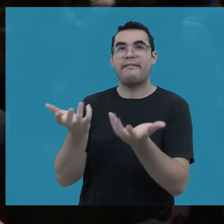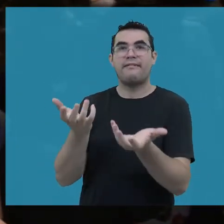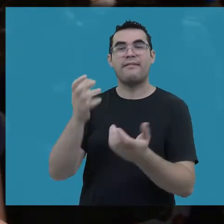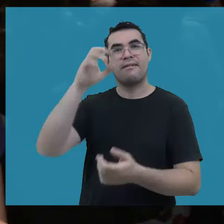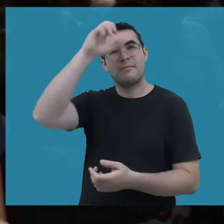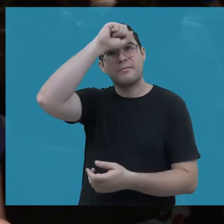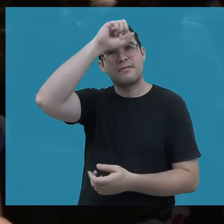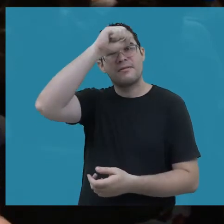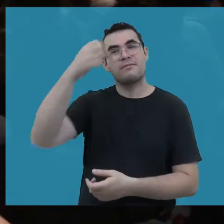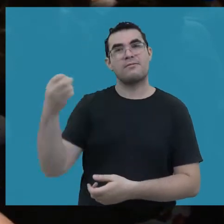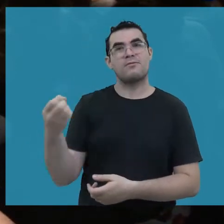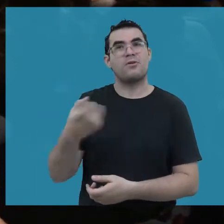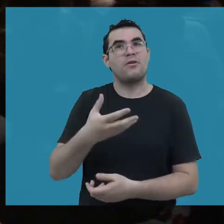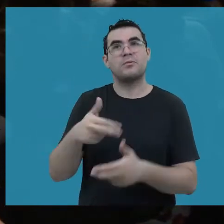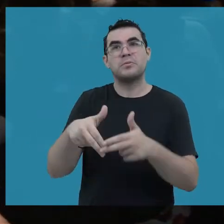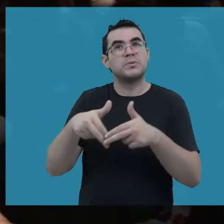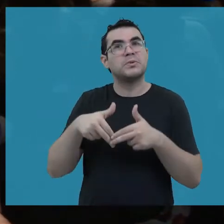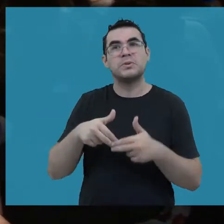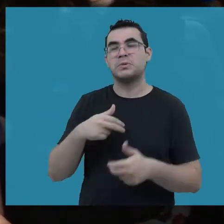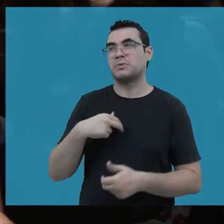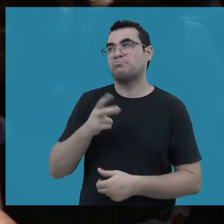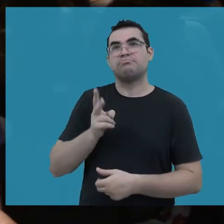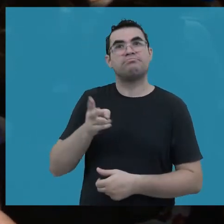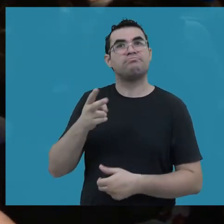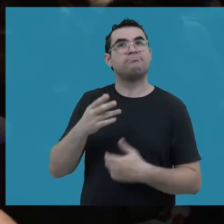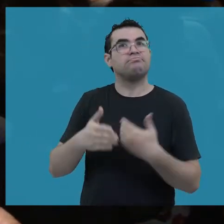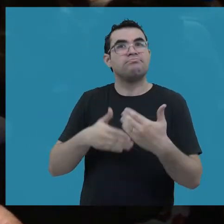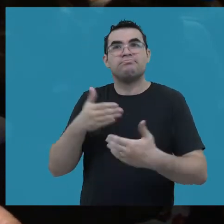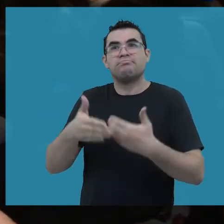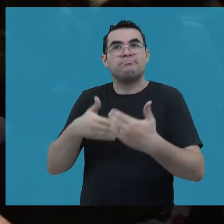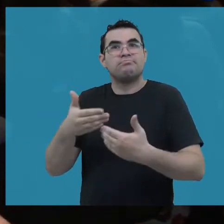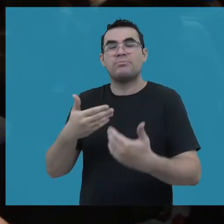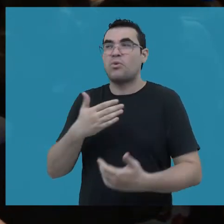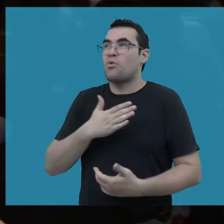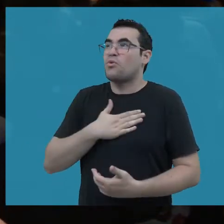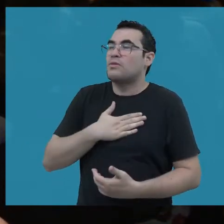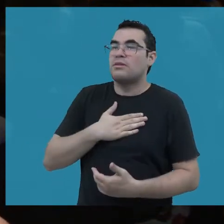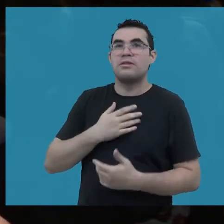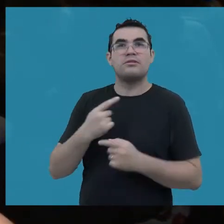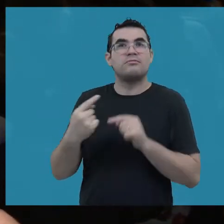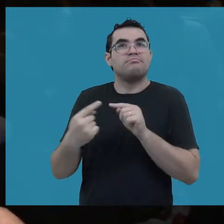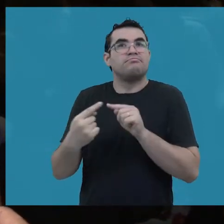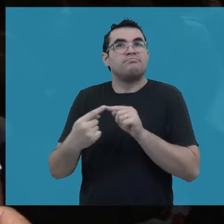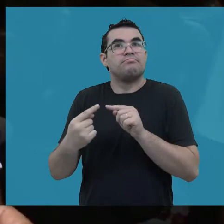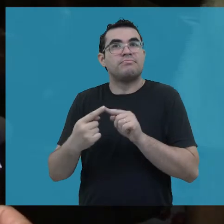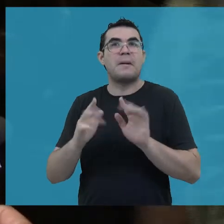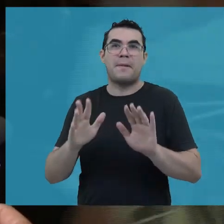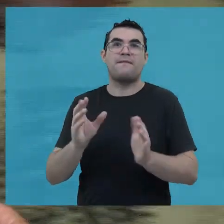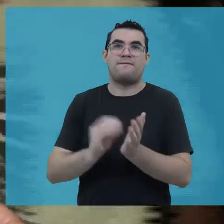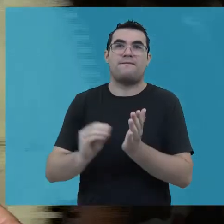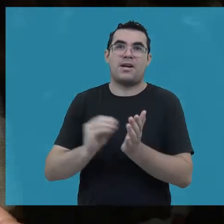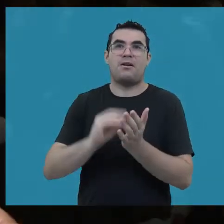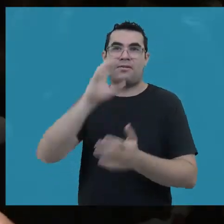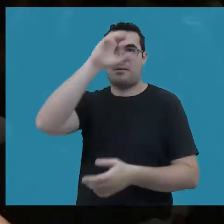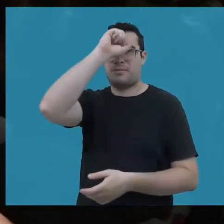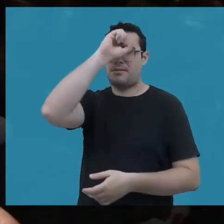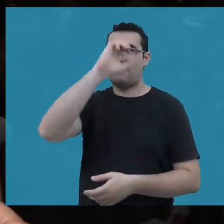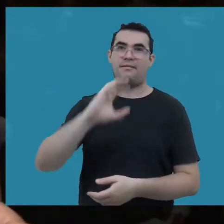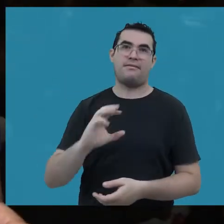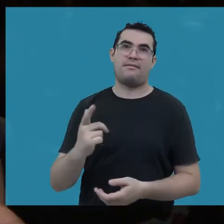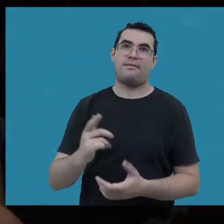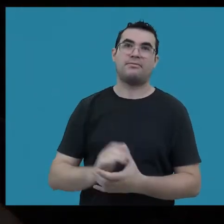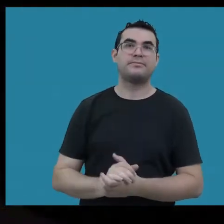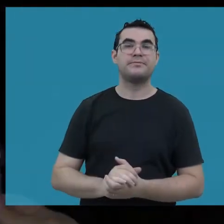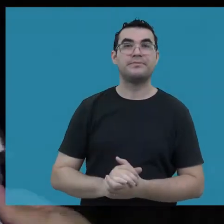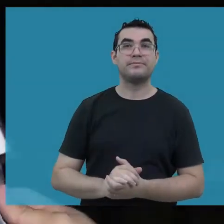vontade de aprender coisas novas. E assim eu fui tendo um ritmo e gostando, me identificando mais, mas ainda tem muito o que aprender,